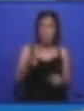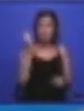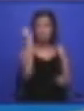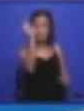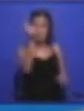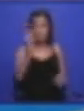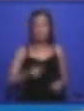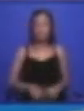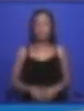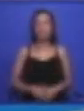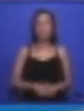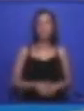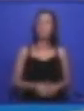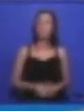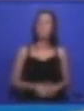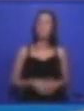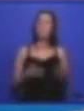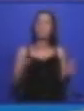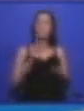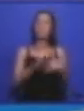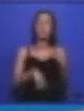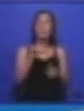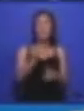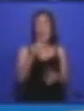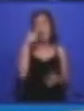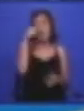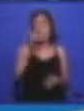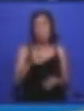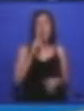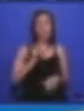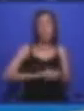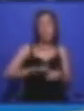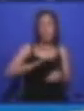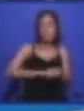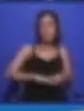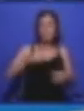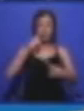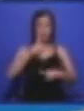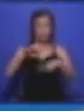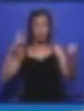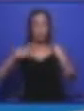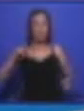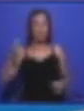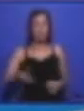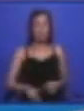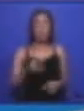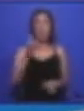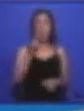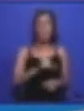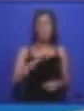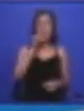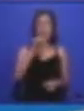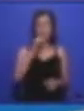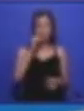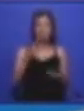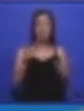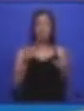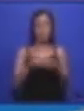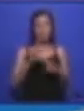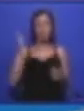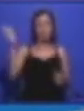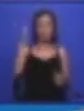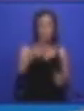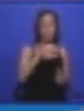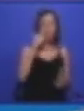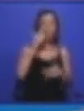ela. Mas e depois a Cidália, para além de ser uma pessoa muito querida, quer do nosso público cá em Portugal, era uma pessoa que frequentou as nossas comunidades e